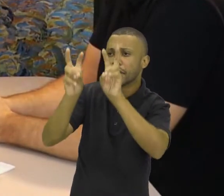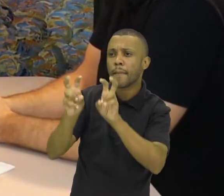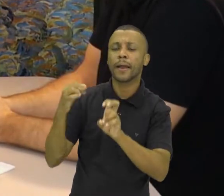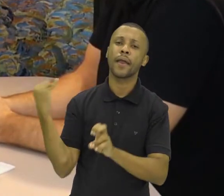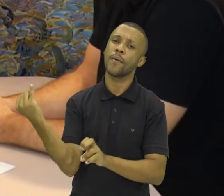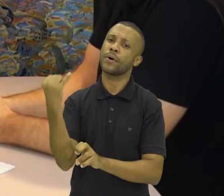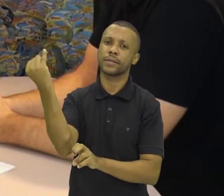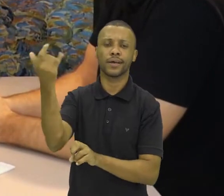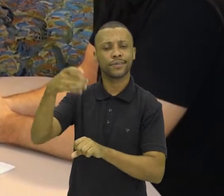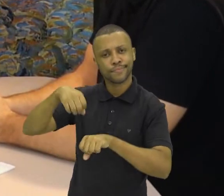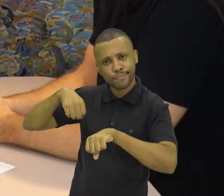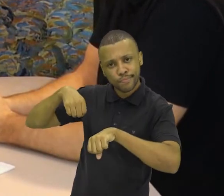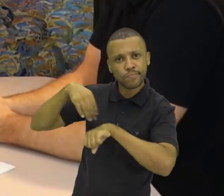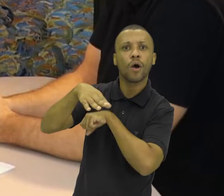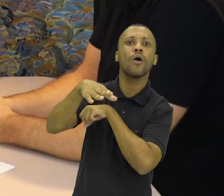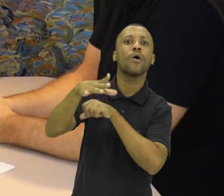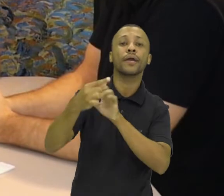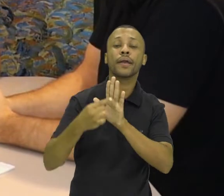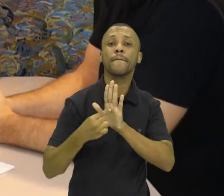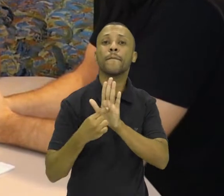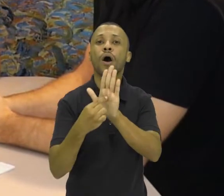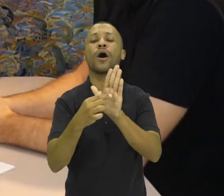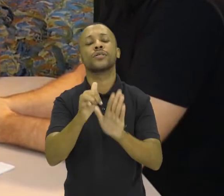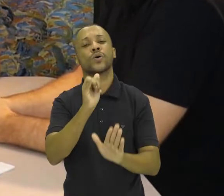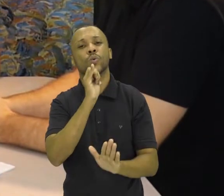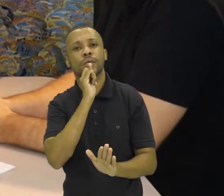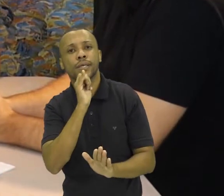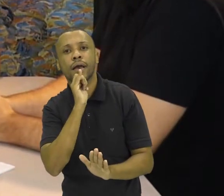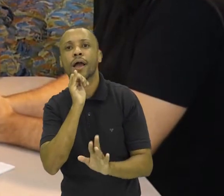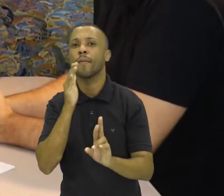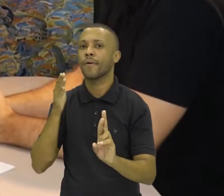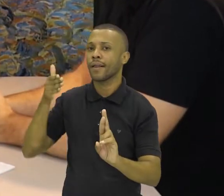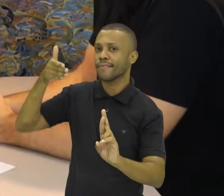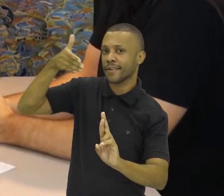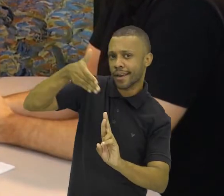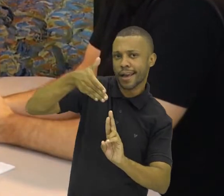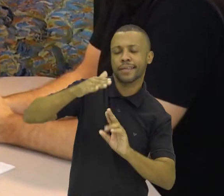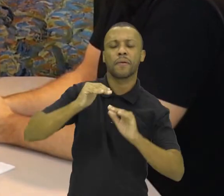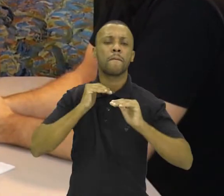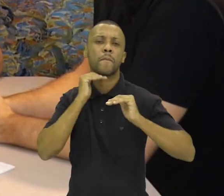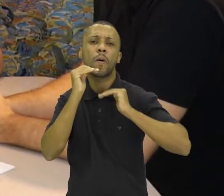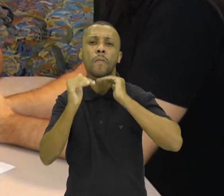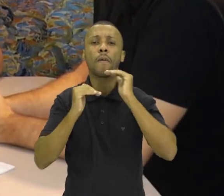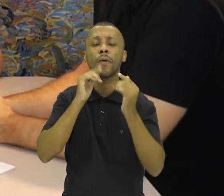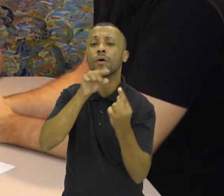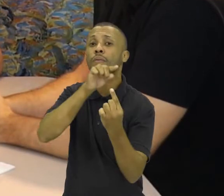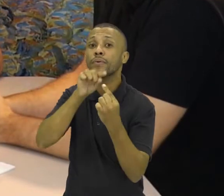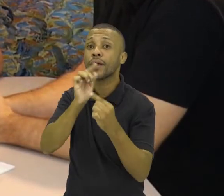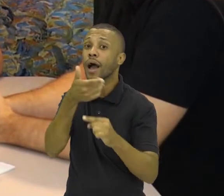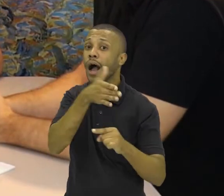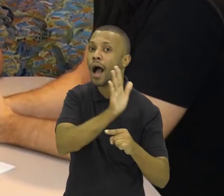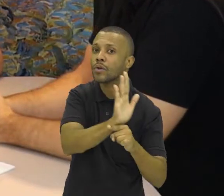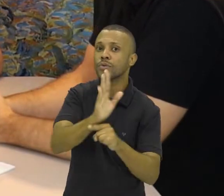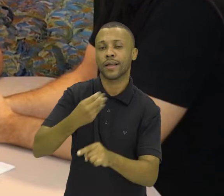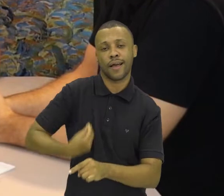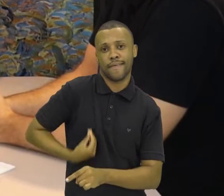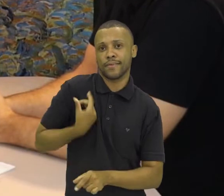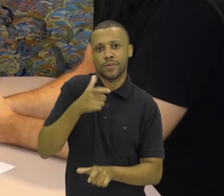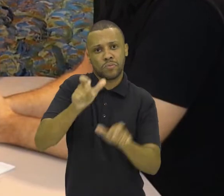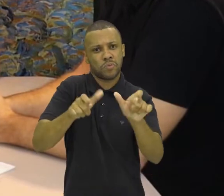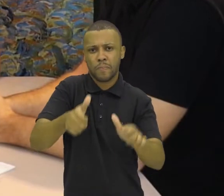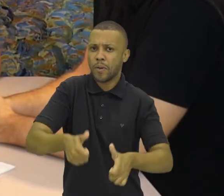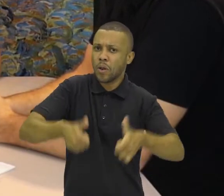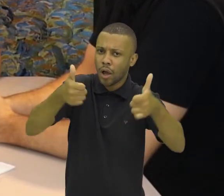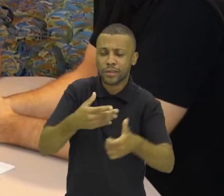conversas significativas e mostrarmos exemplos, mostrarmos conversas que possam fazer com que a vida das pessoas melhore.